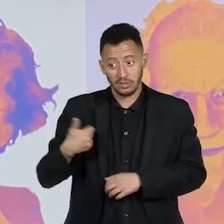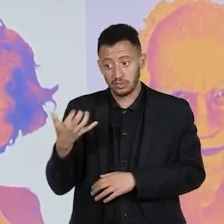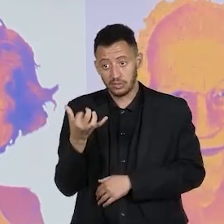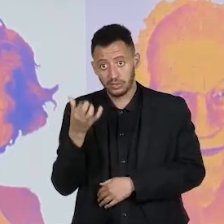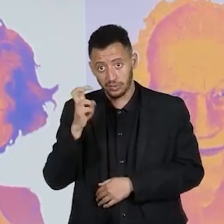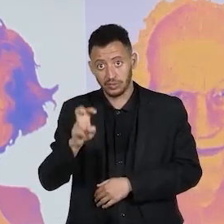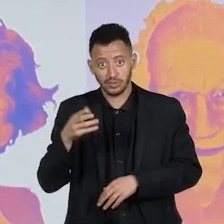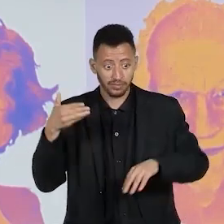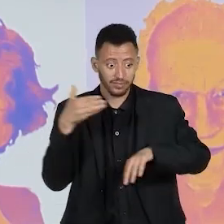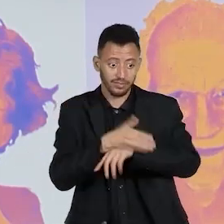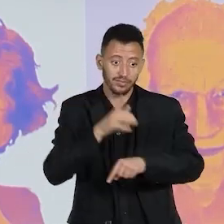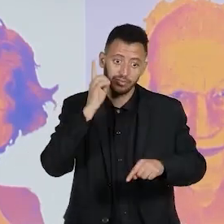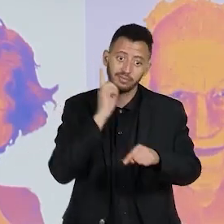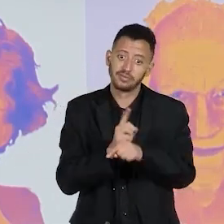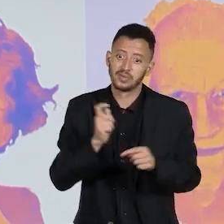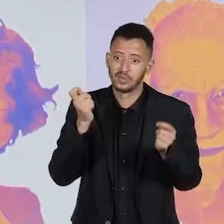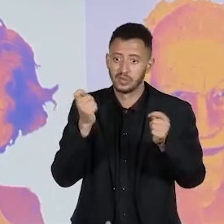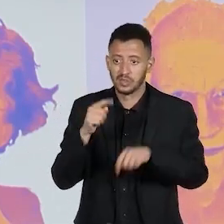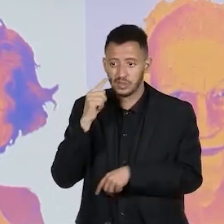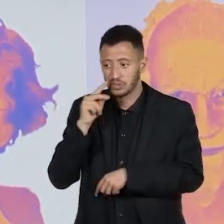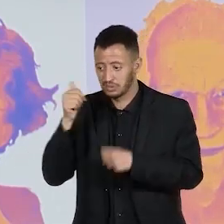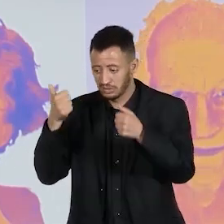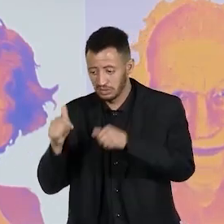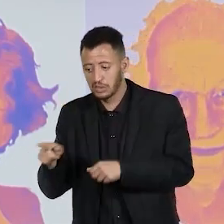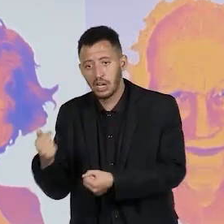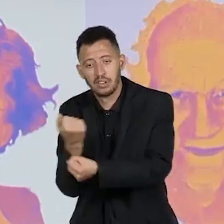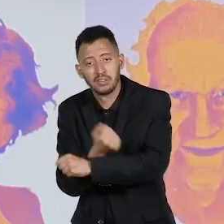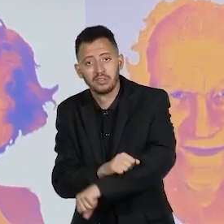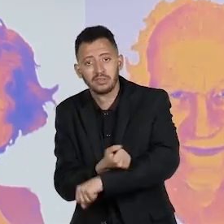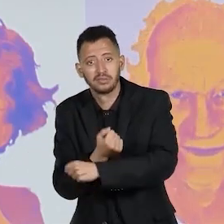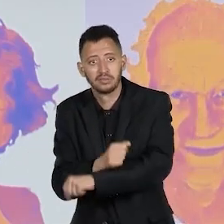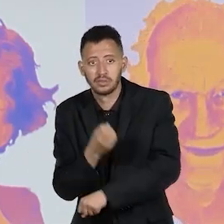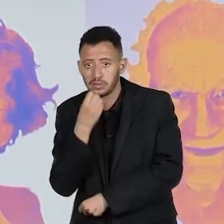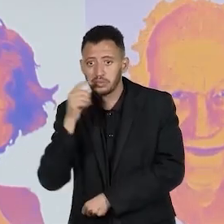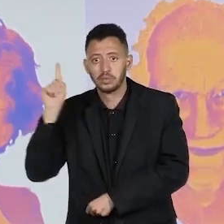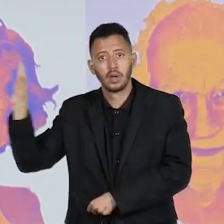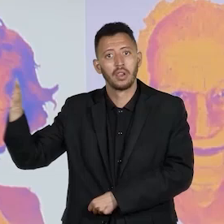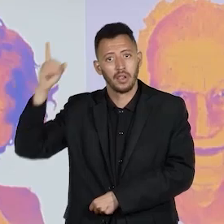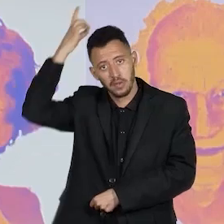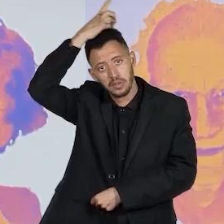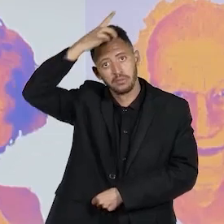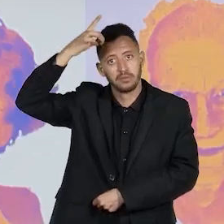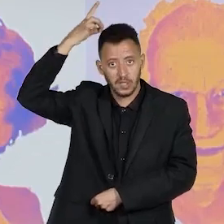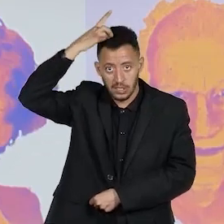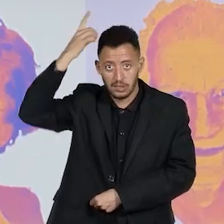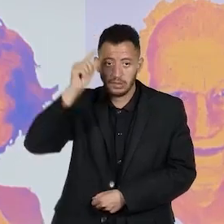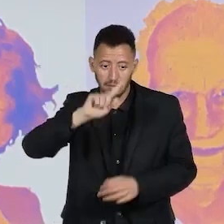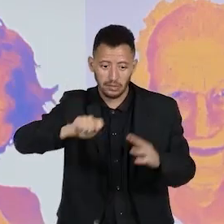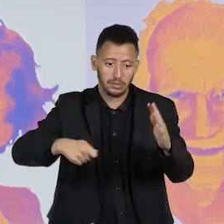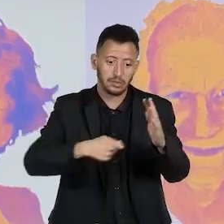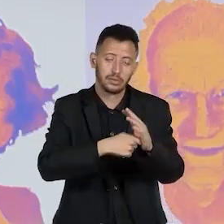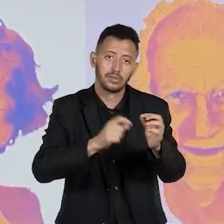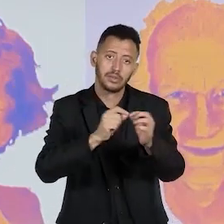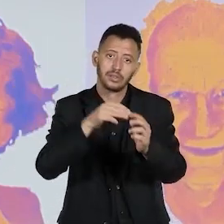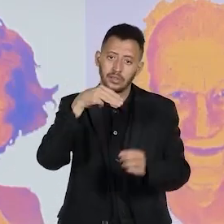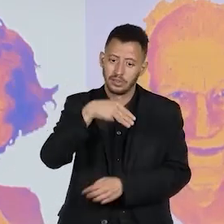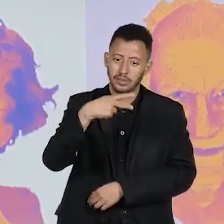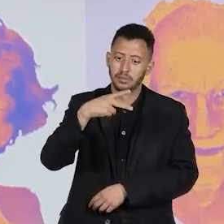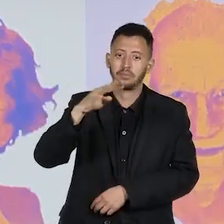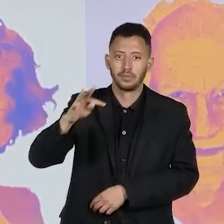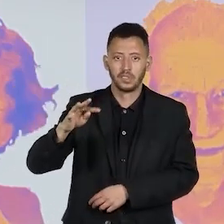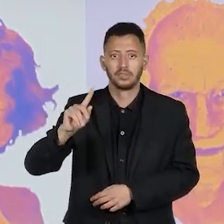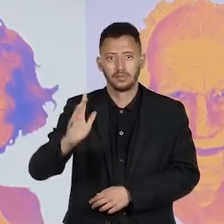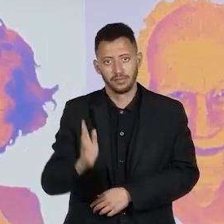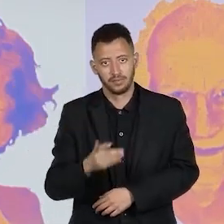que um trabalhador de 65 anos foi encontrado em condições análogas à de escravidão em Boa Esperança, no Espírito Santo, após